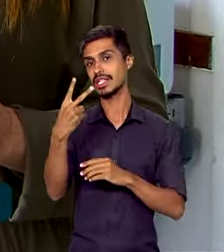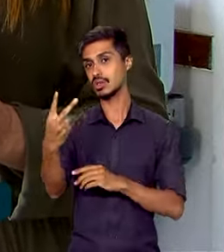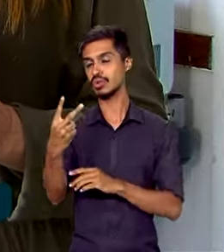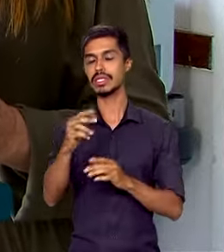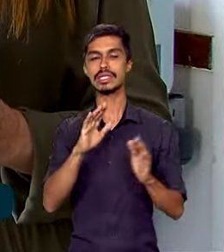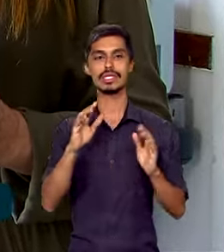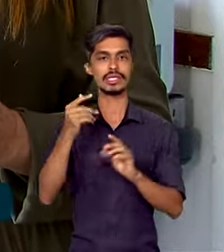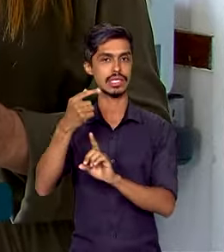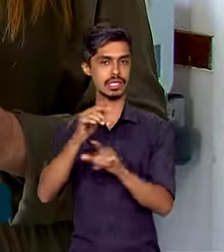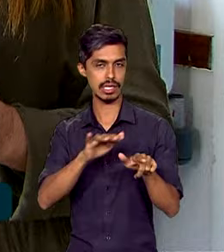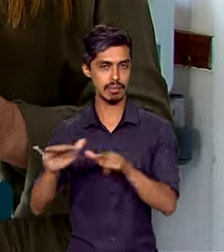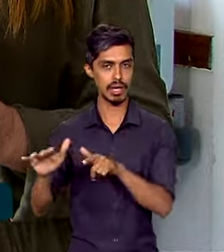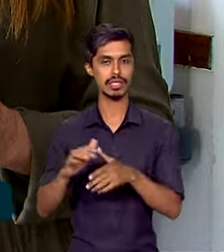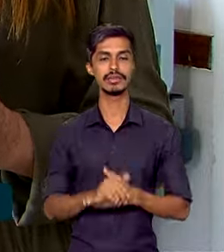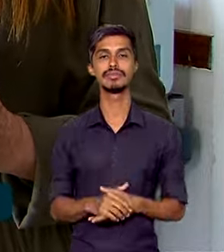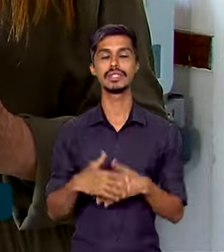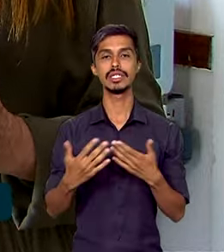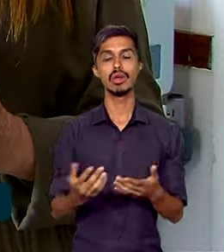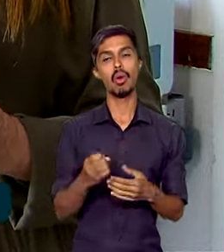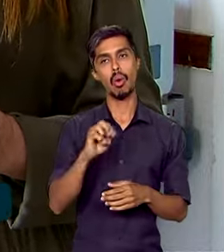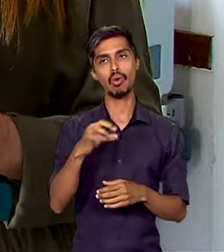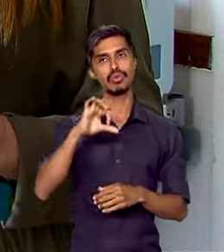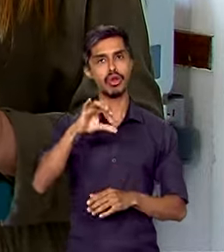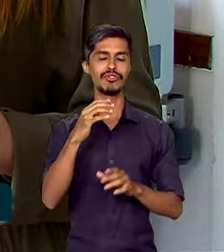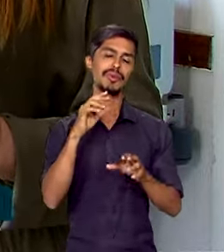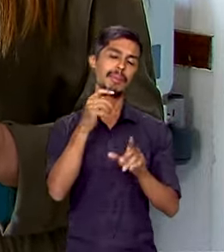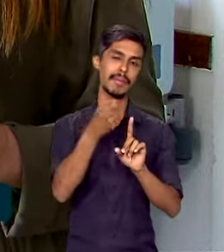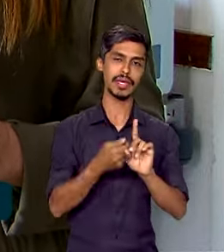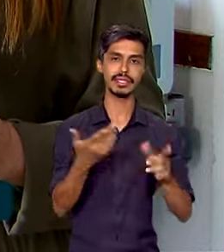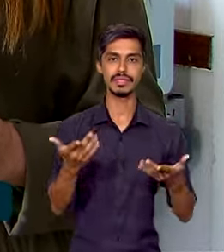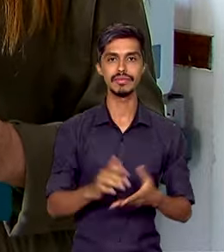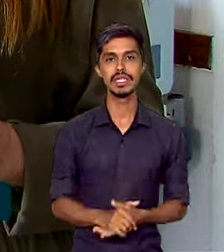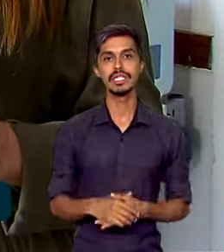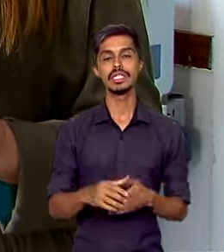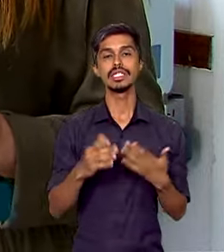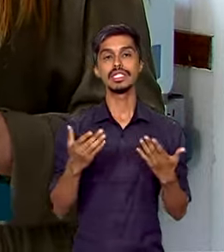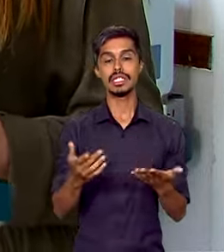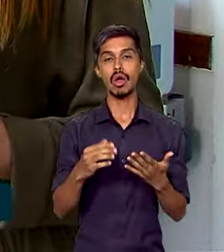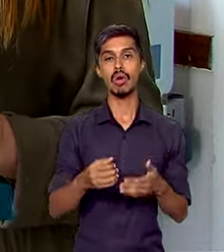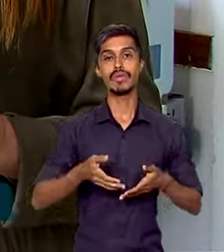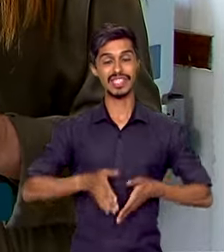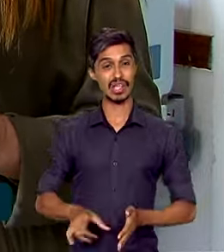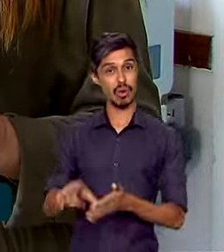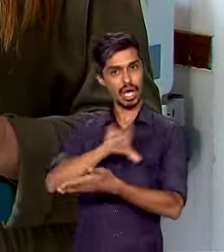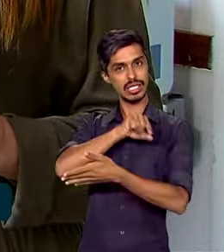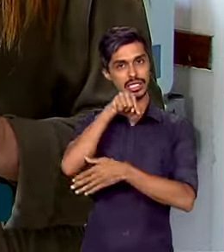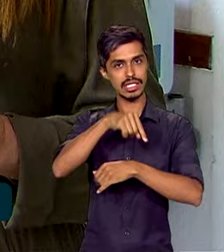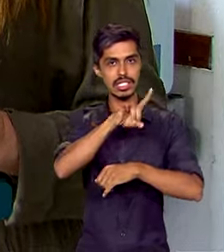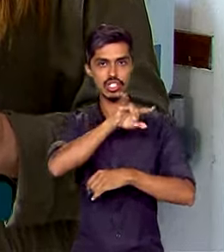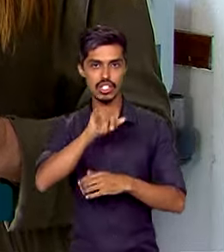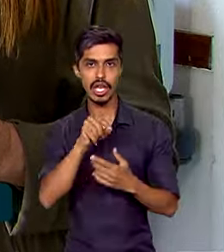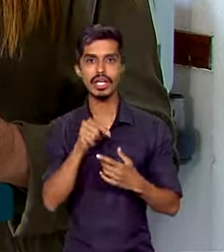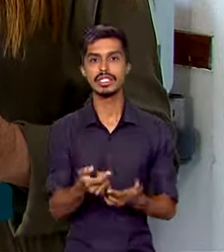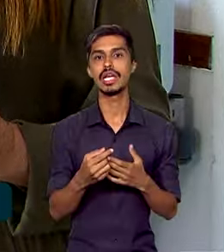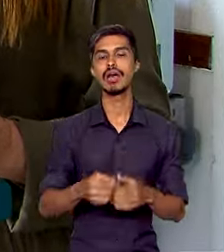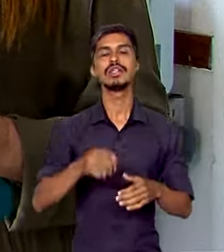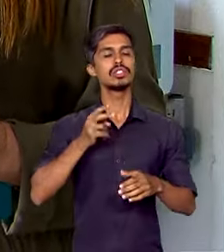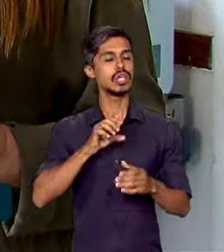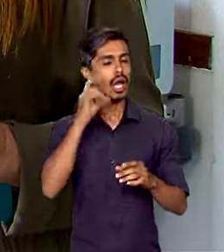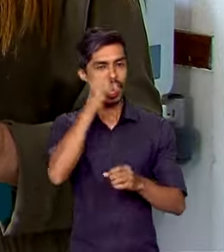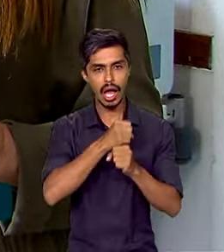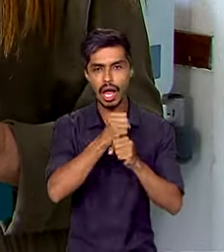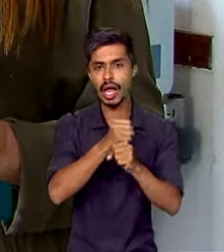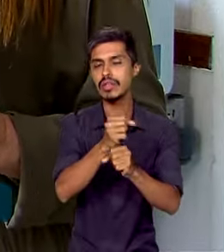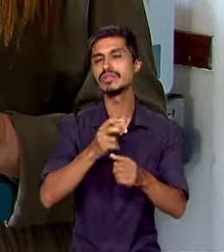semanas ou 9 meses segundo o Ministério da Saúde a prematuridade atinge 15 milhões de crianças todos os anos